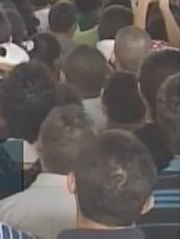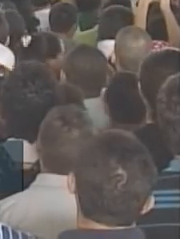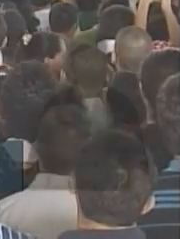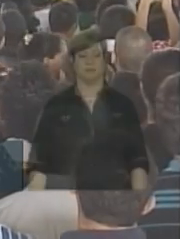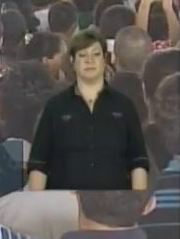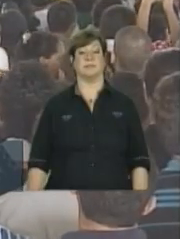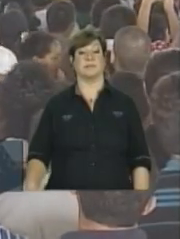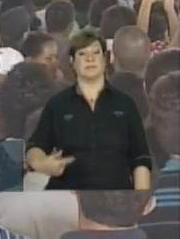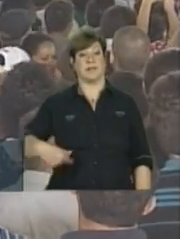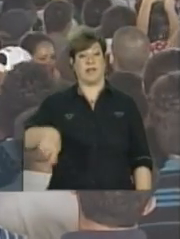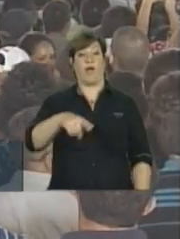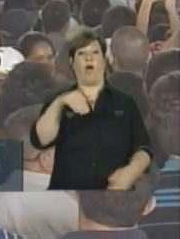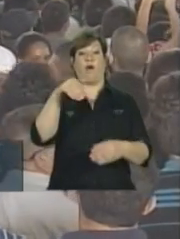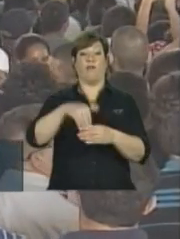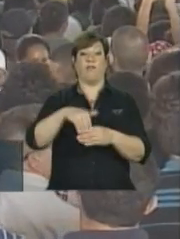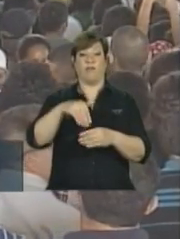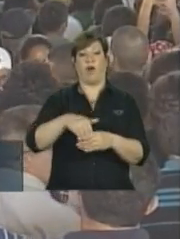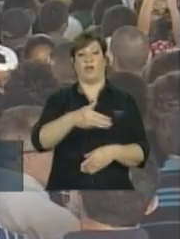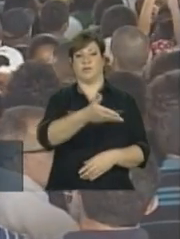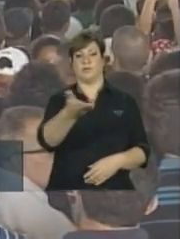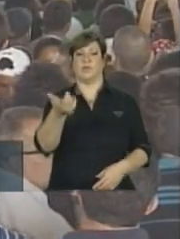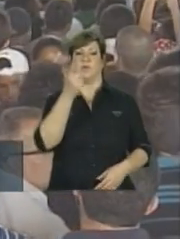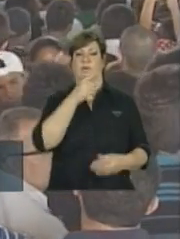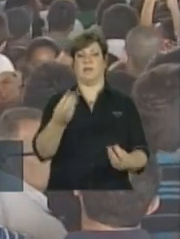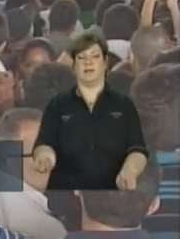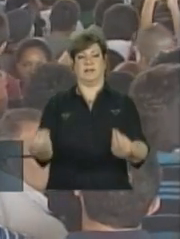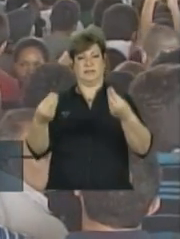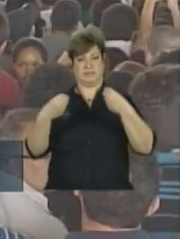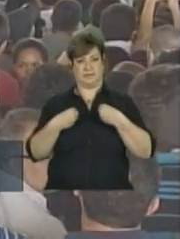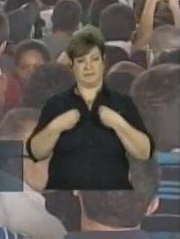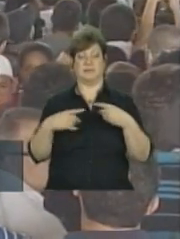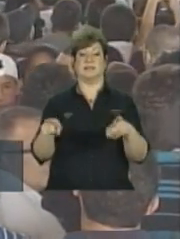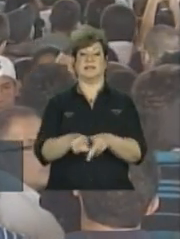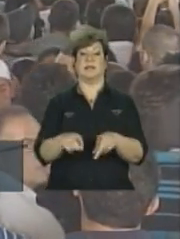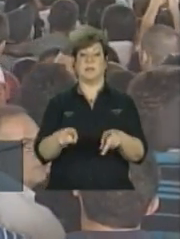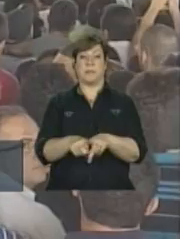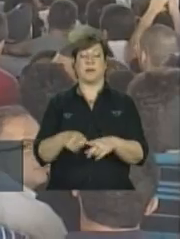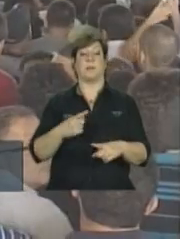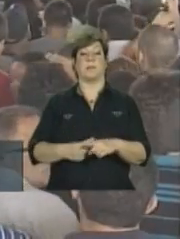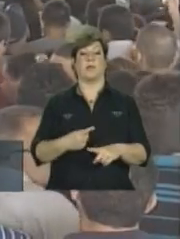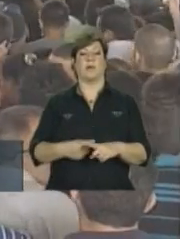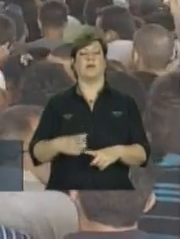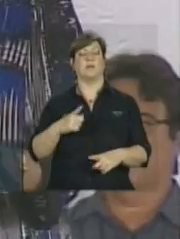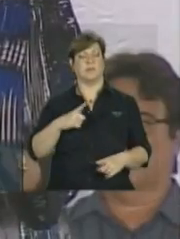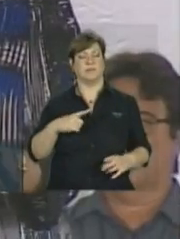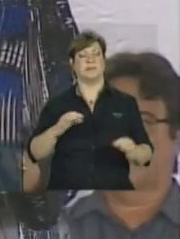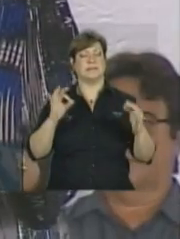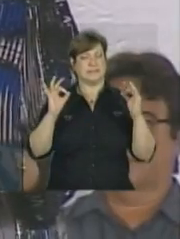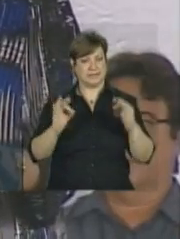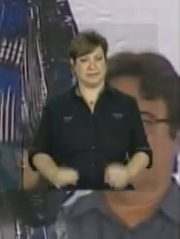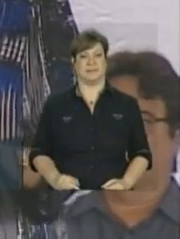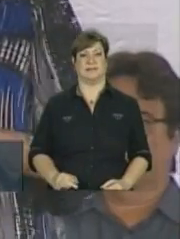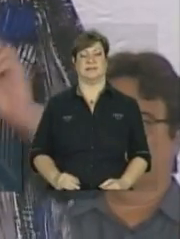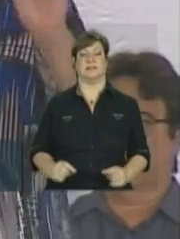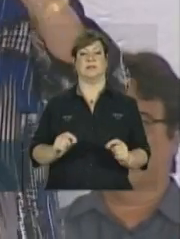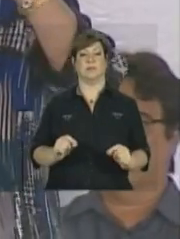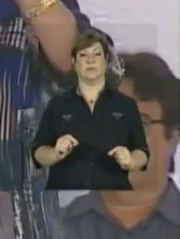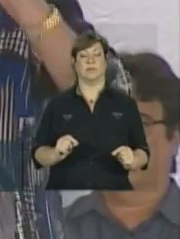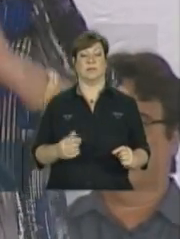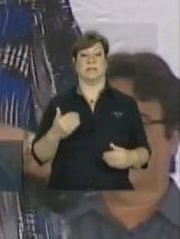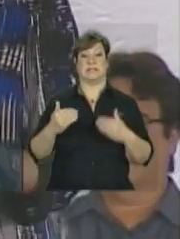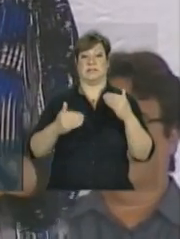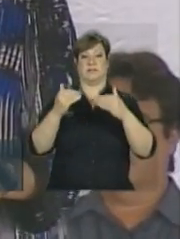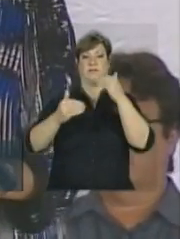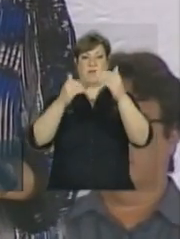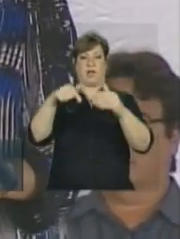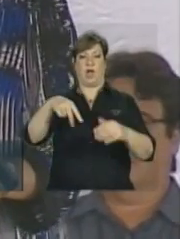por esses votos que vocês me deram, e também porque eu tenho certeza que o